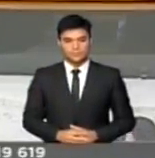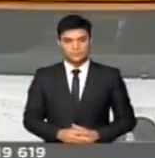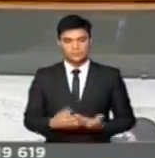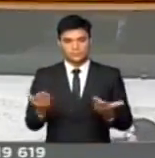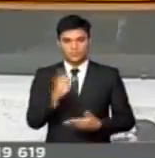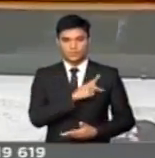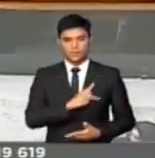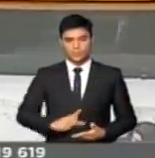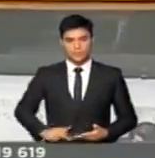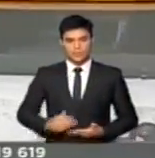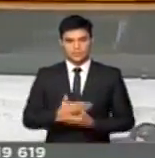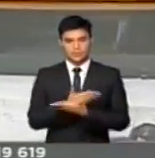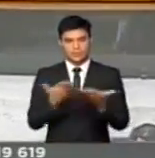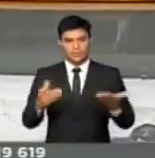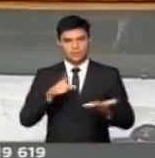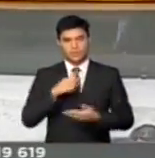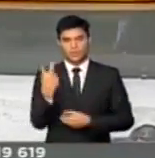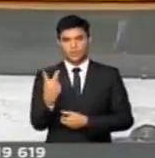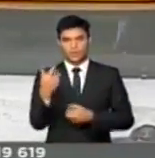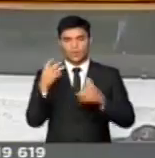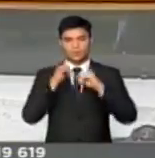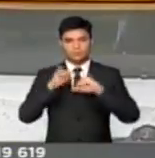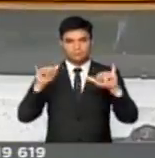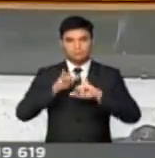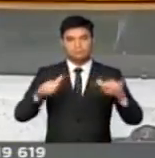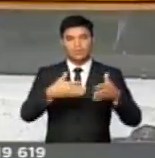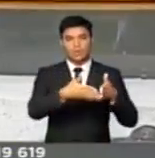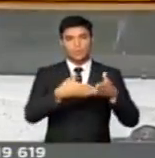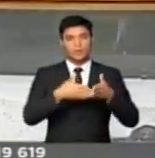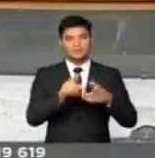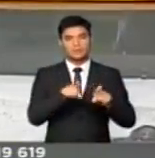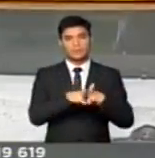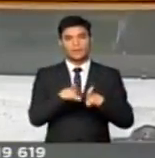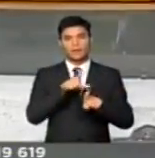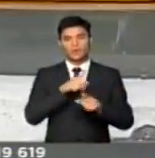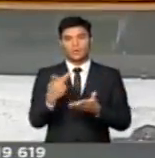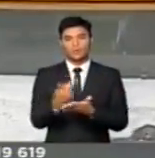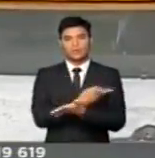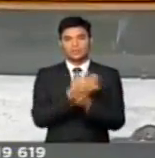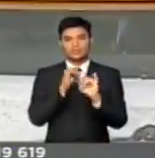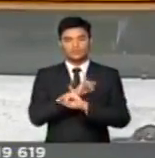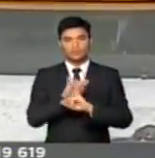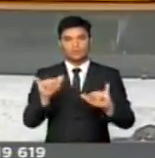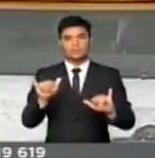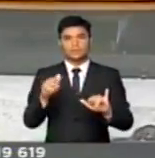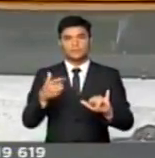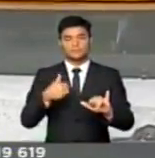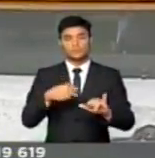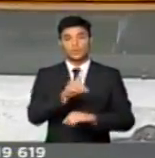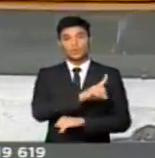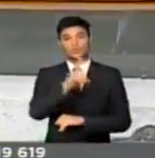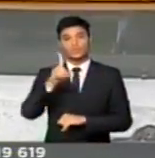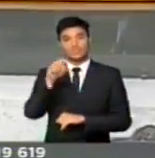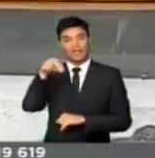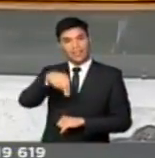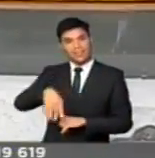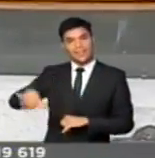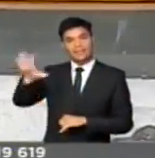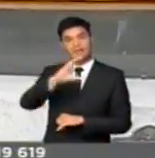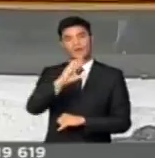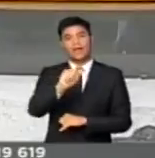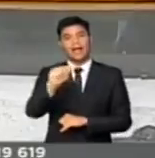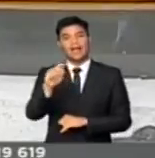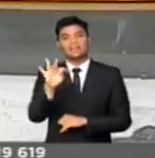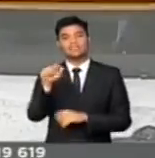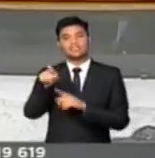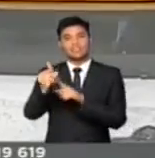Ô, presidente, tenho dois pronunciamentos aqui, eu peço também a divulgação. Trata-se do Dia Nacional da Caatinga, dia 28